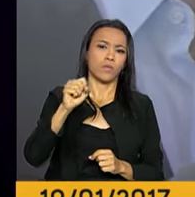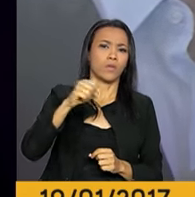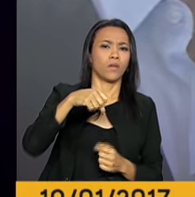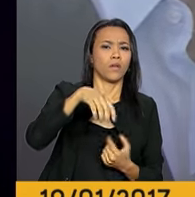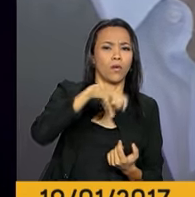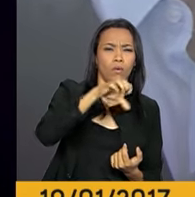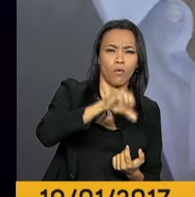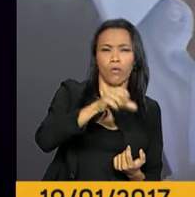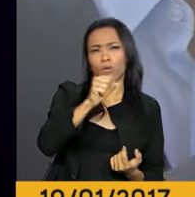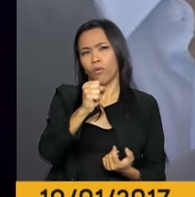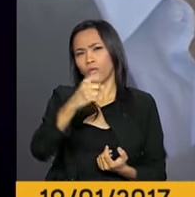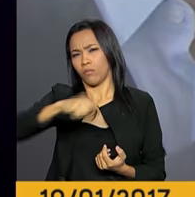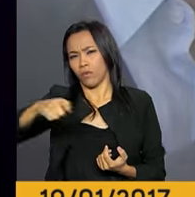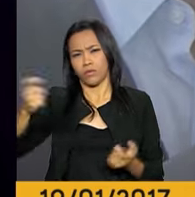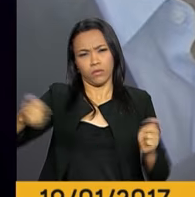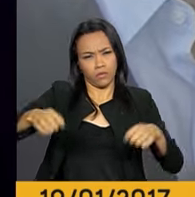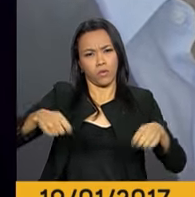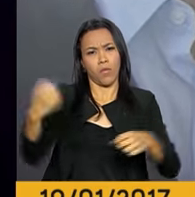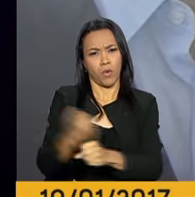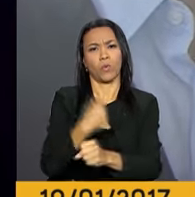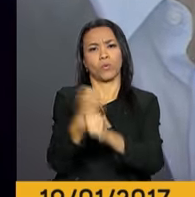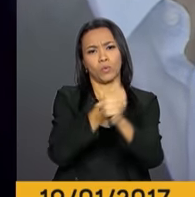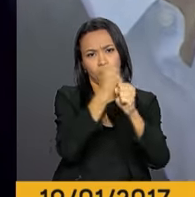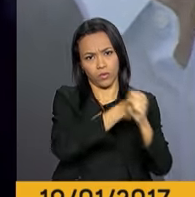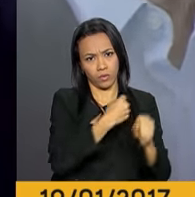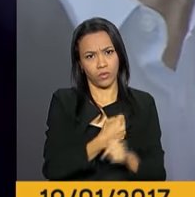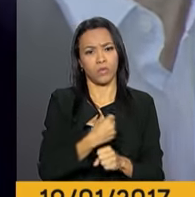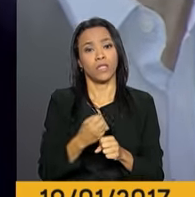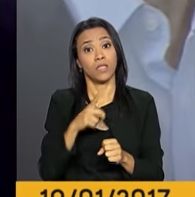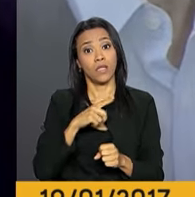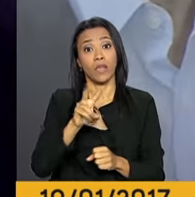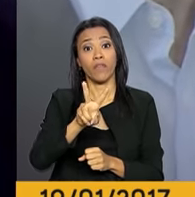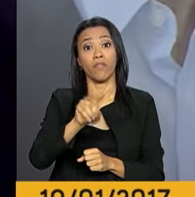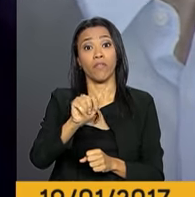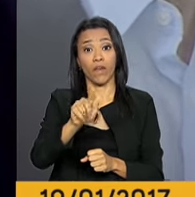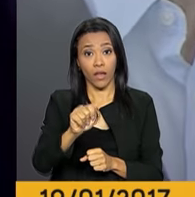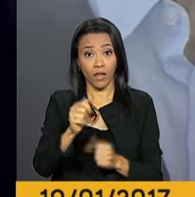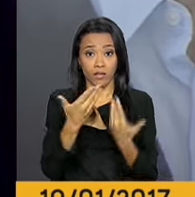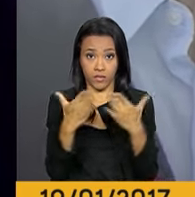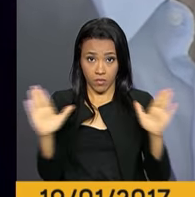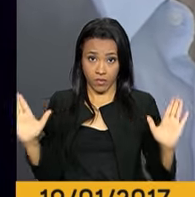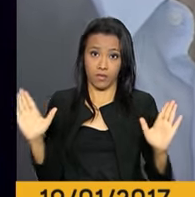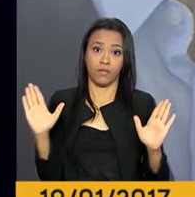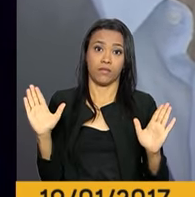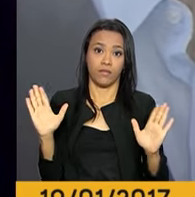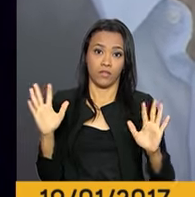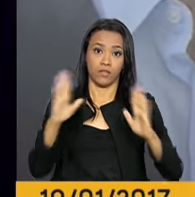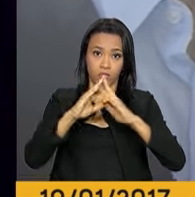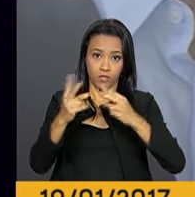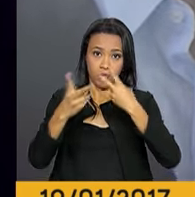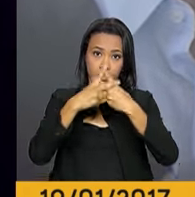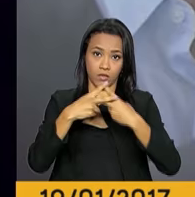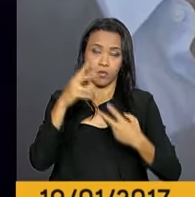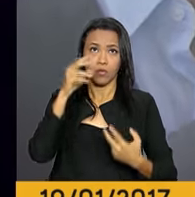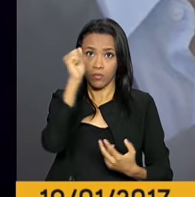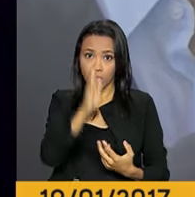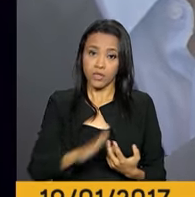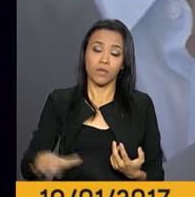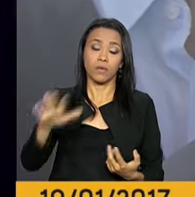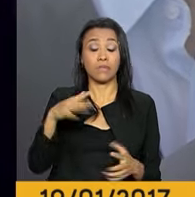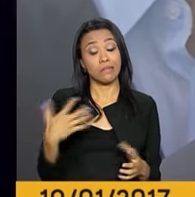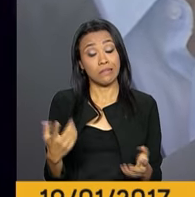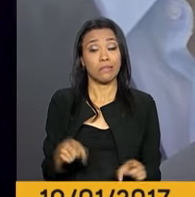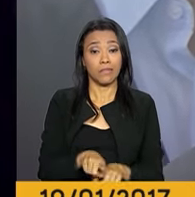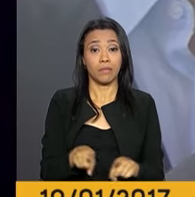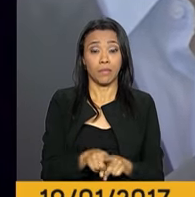agora, lá pelo fim do ano, nós temos mais 30 e tantas mil vagas abertas no país. Evidentemente que também